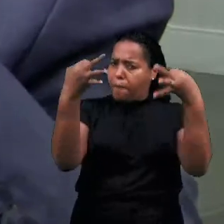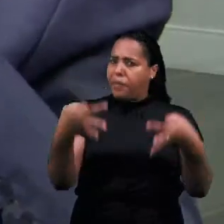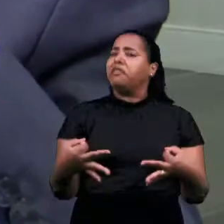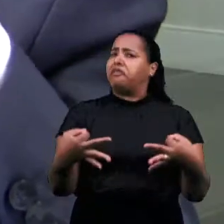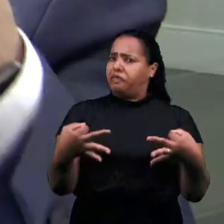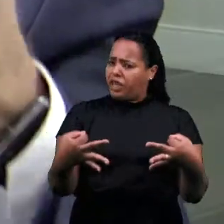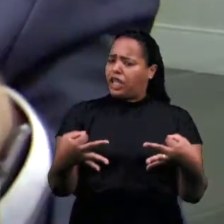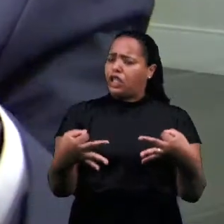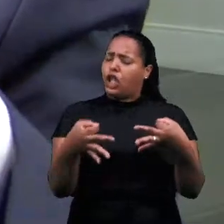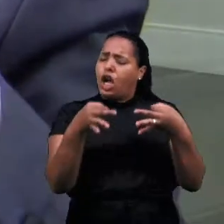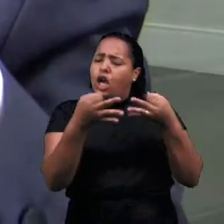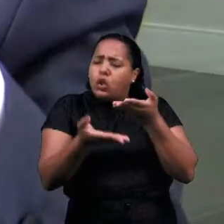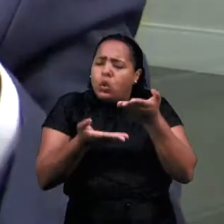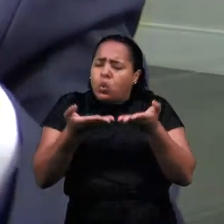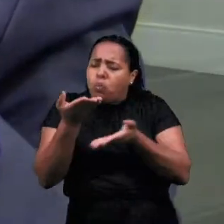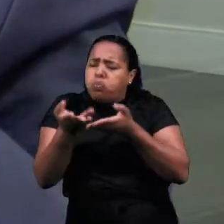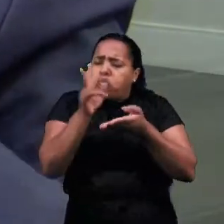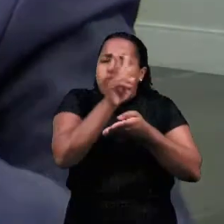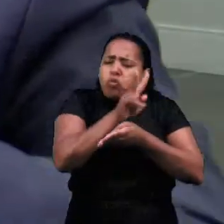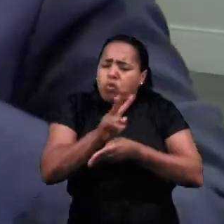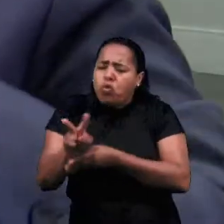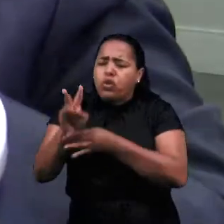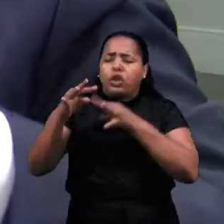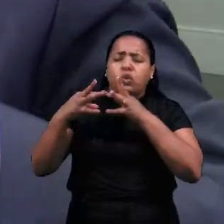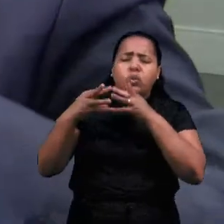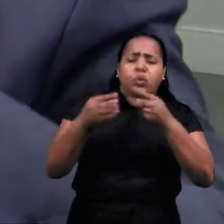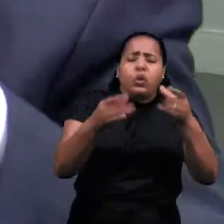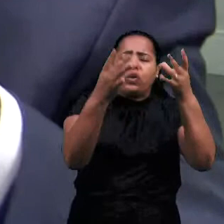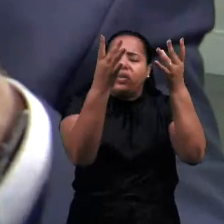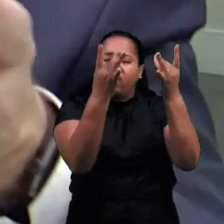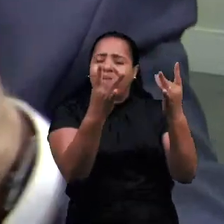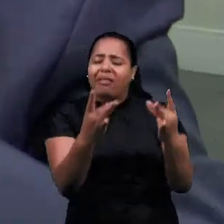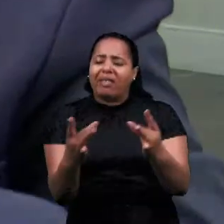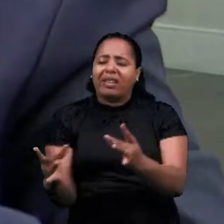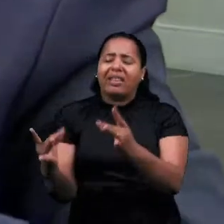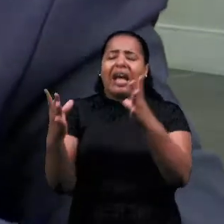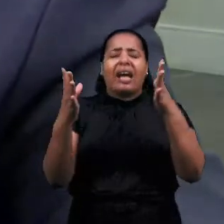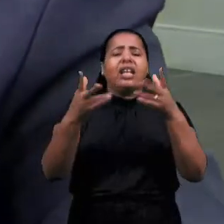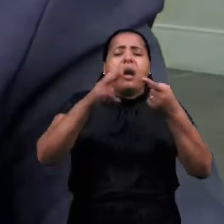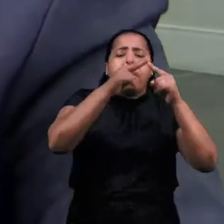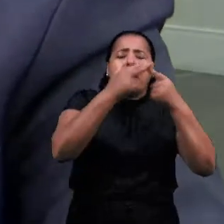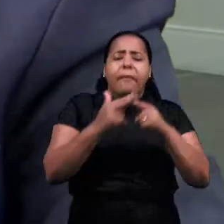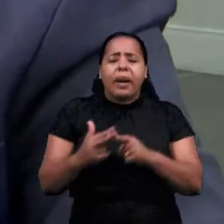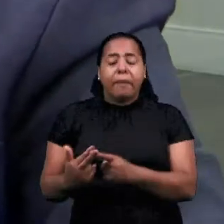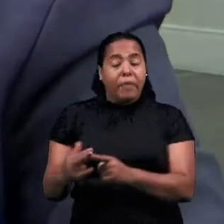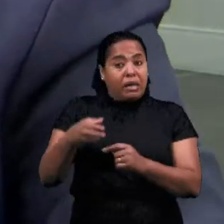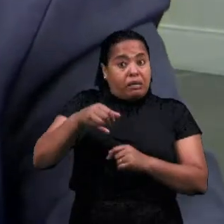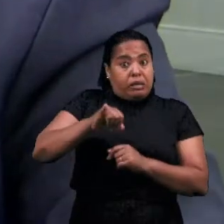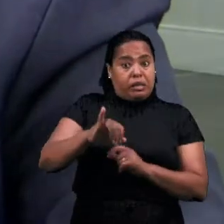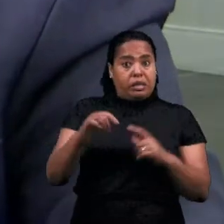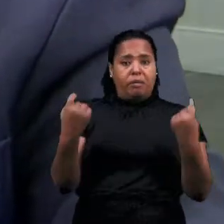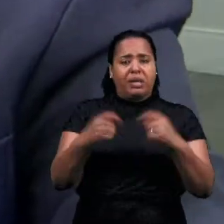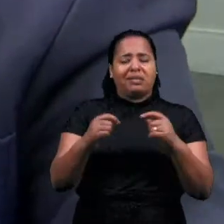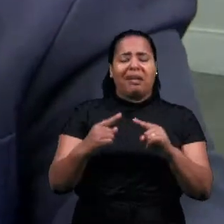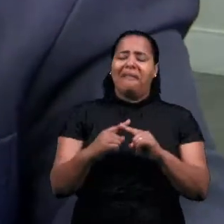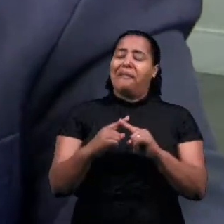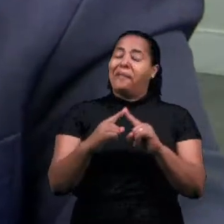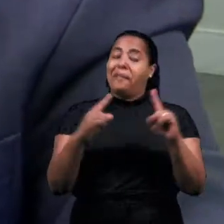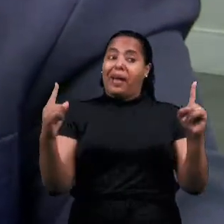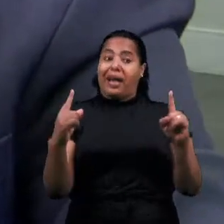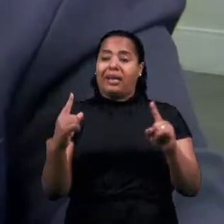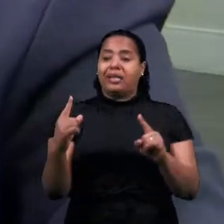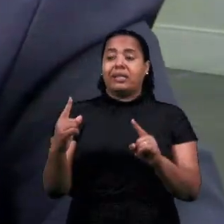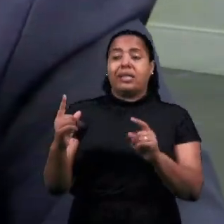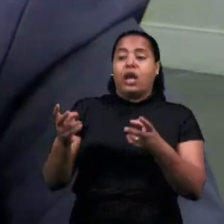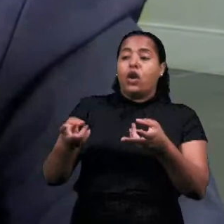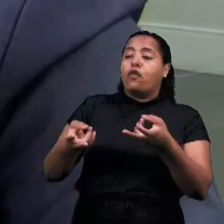que cuida de todos esses detalhes, que vê a necessidade dos ajustes, mas acima de tudo eu vejo como